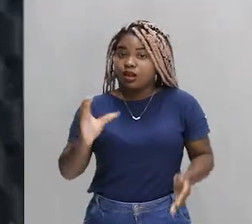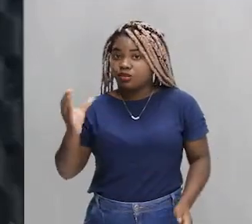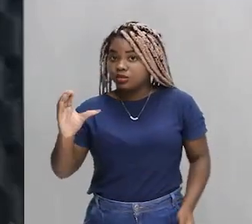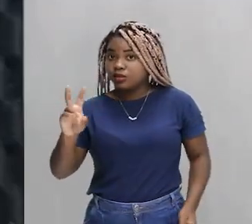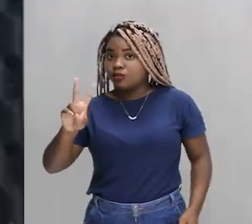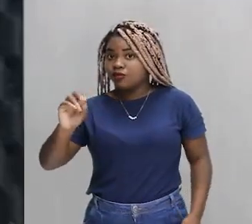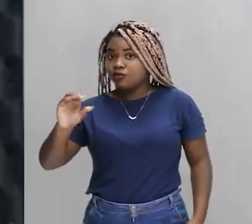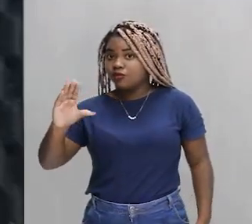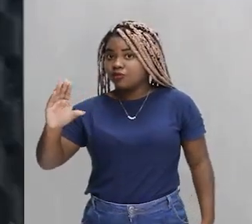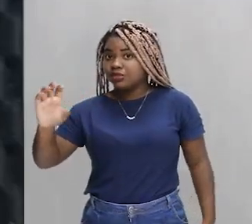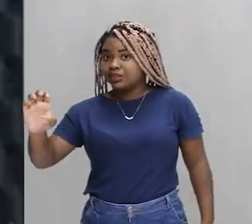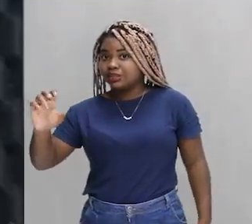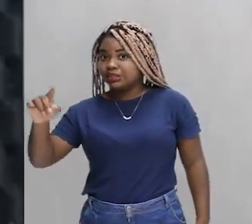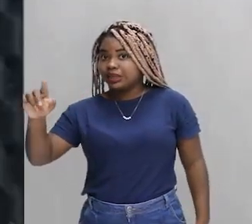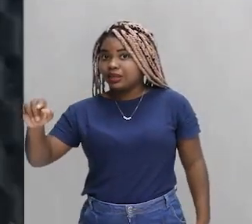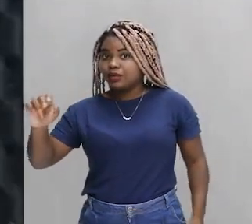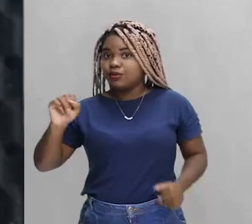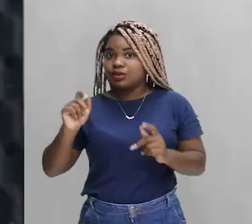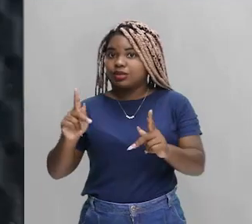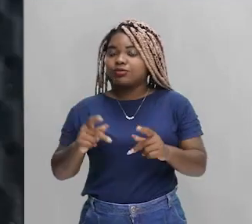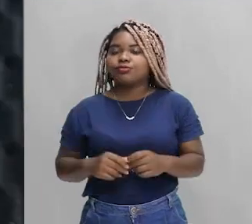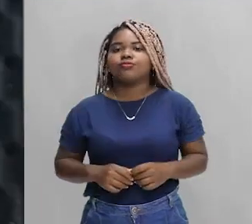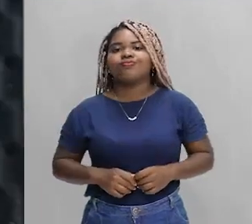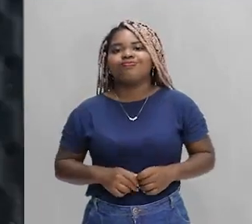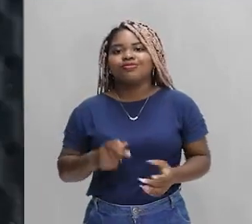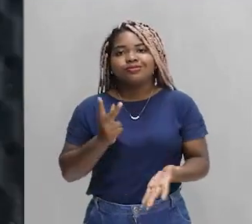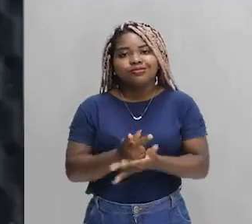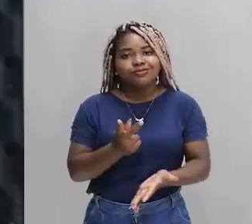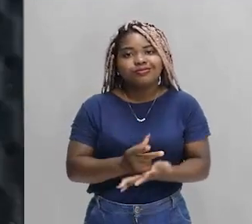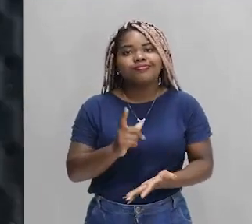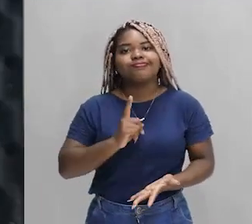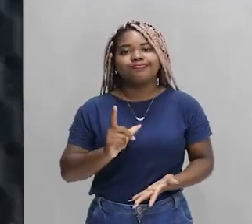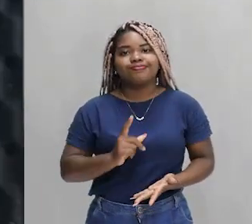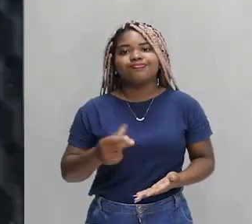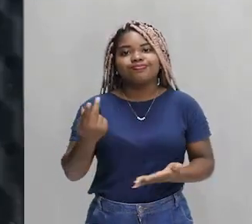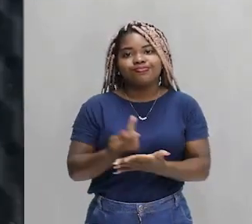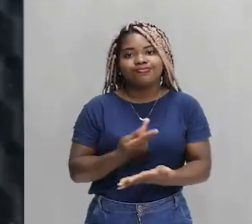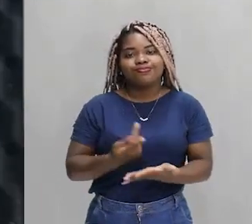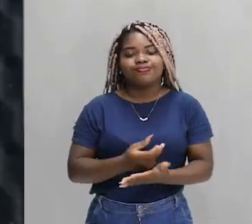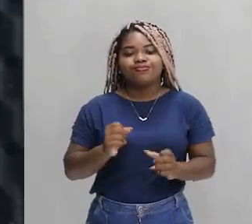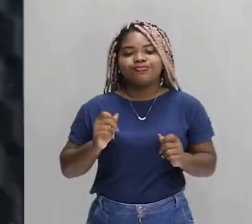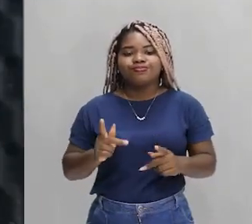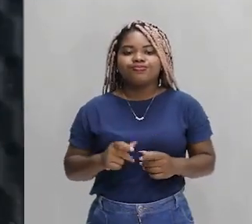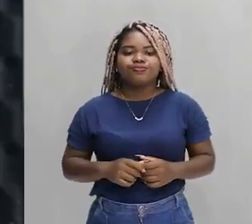palavra você, que eu vejo com muita recorrência esse erro ortográfico.